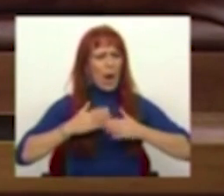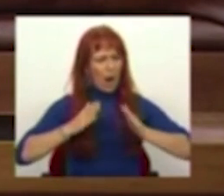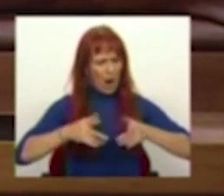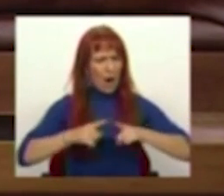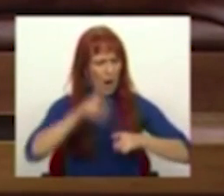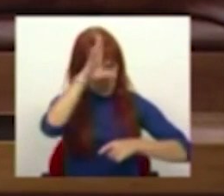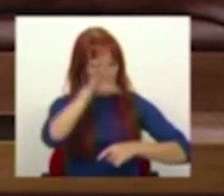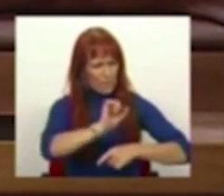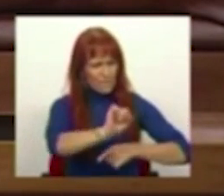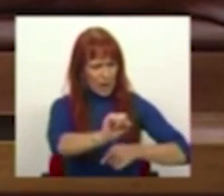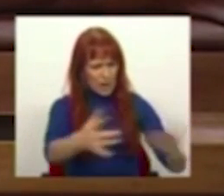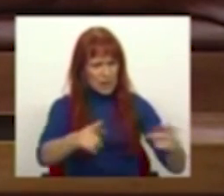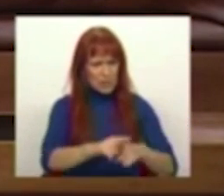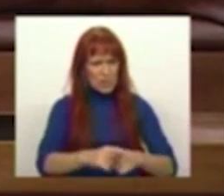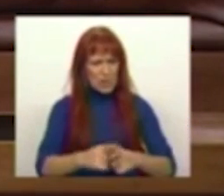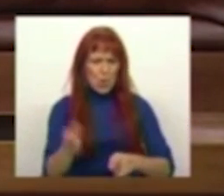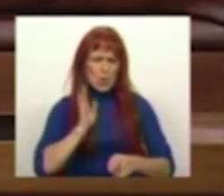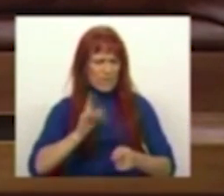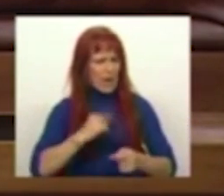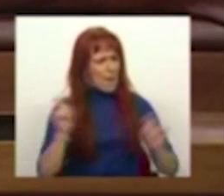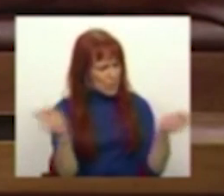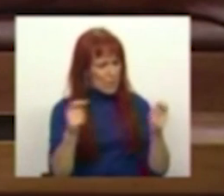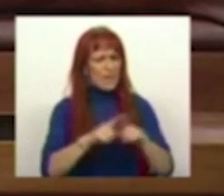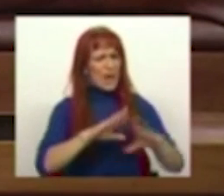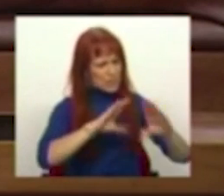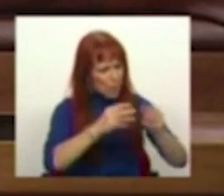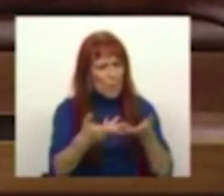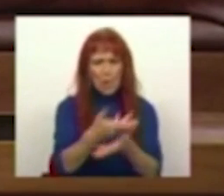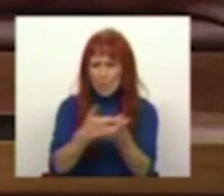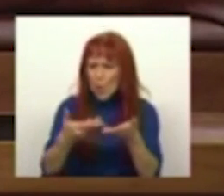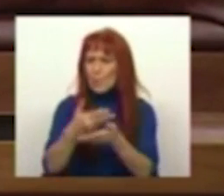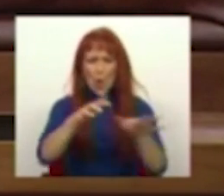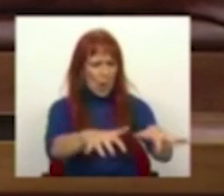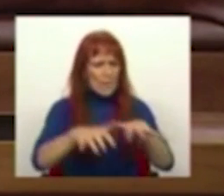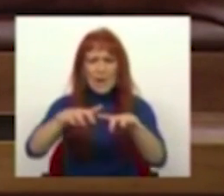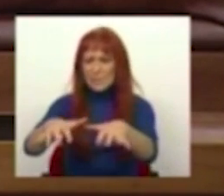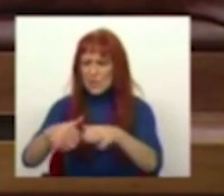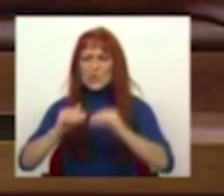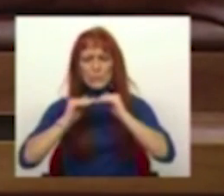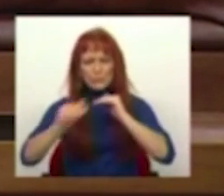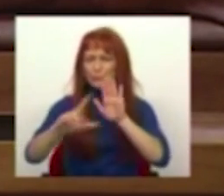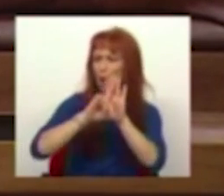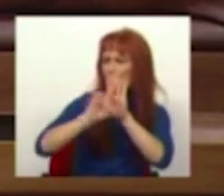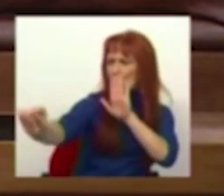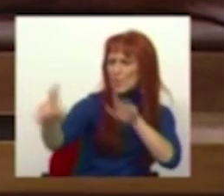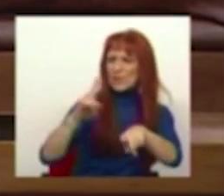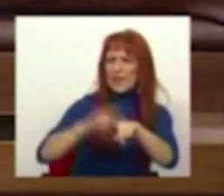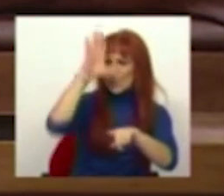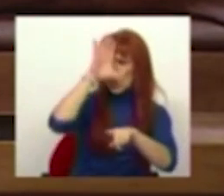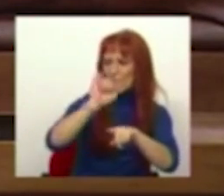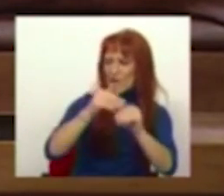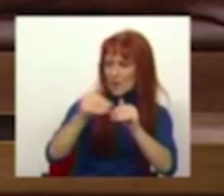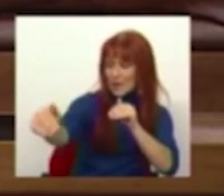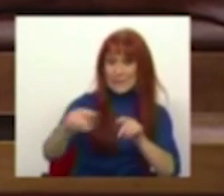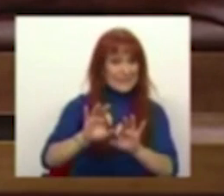o Governo do dever de promover o diálogo parlamentar e a estabilidade no horizonte da legislatura.